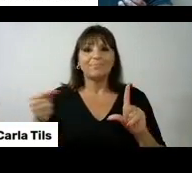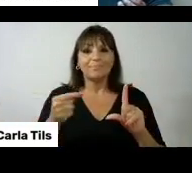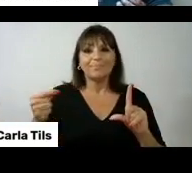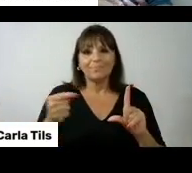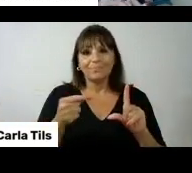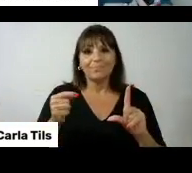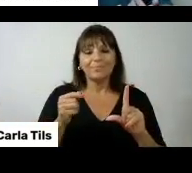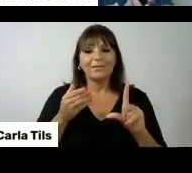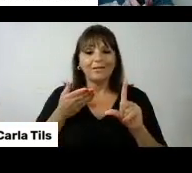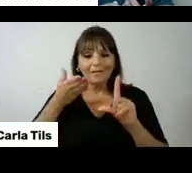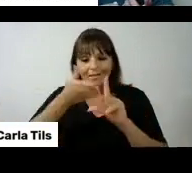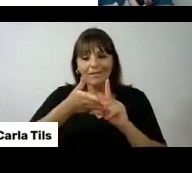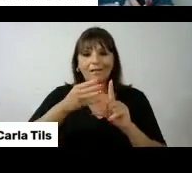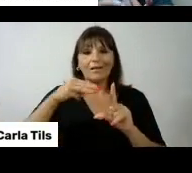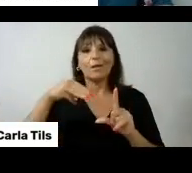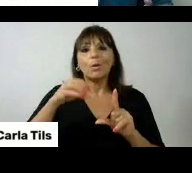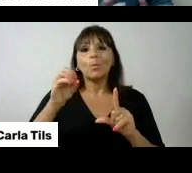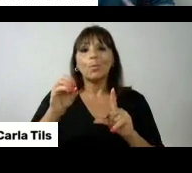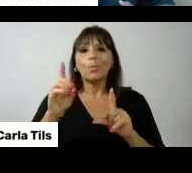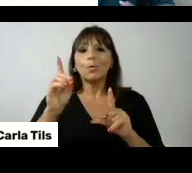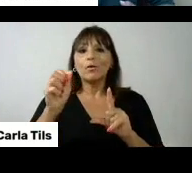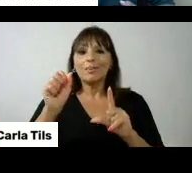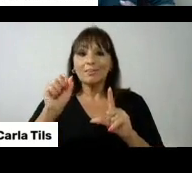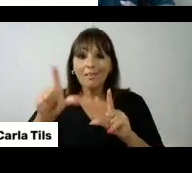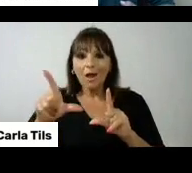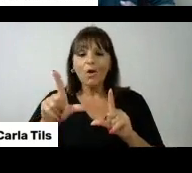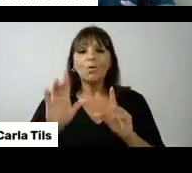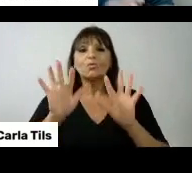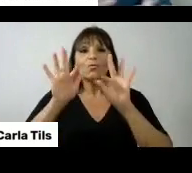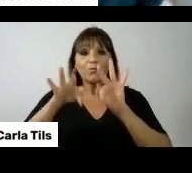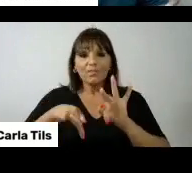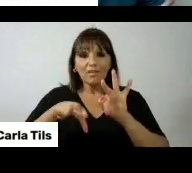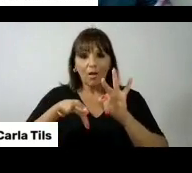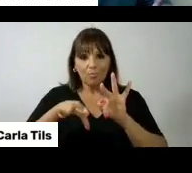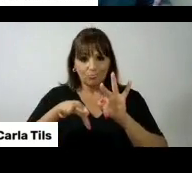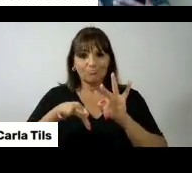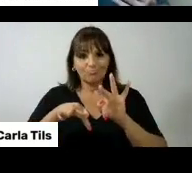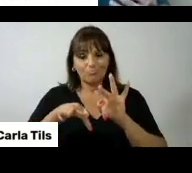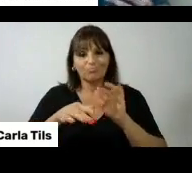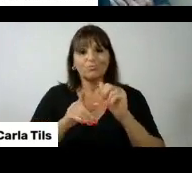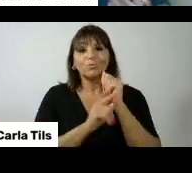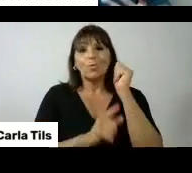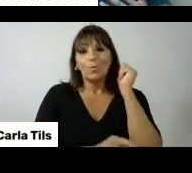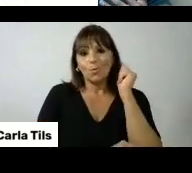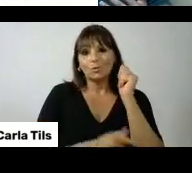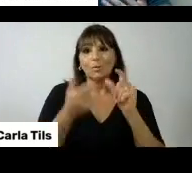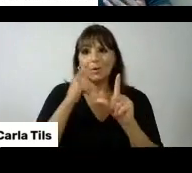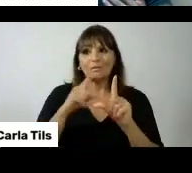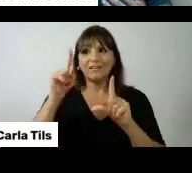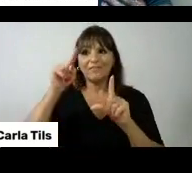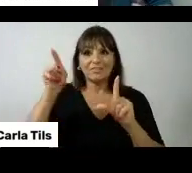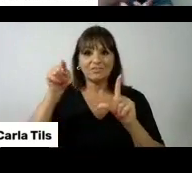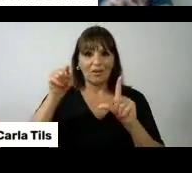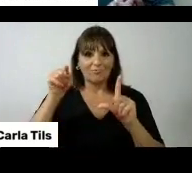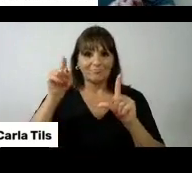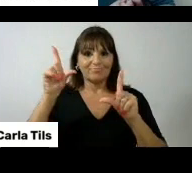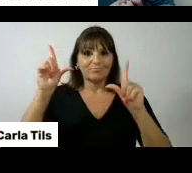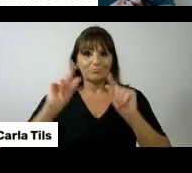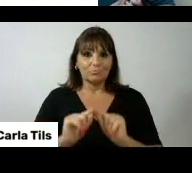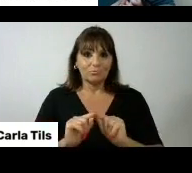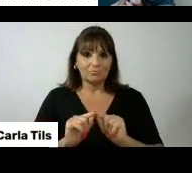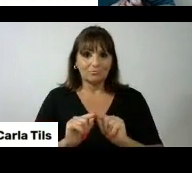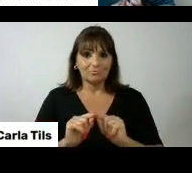lá no final do código, para poder fechar. Imagina o usuário ter que percorrer o site inteiro para apenas fechar um